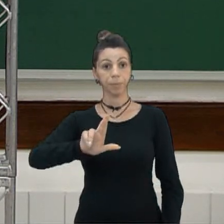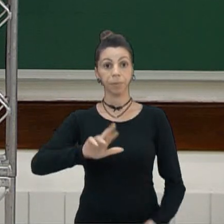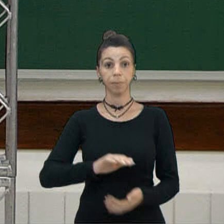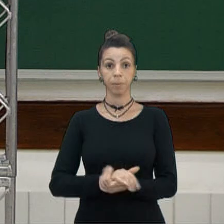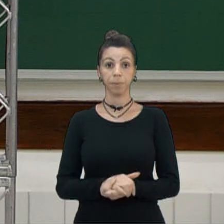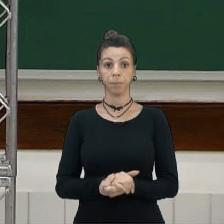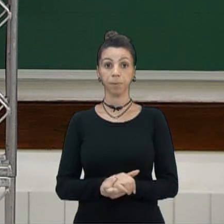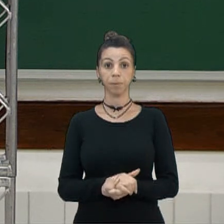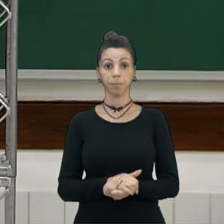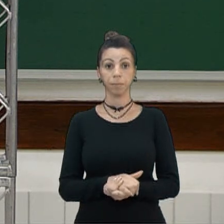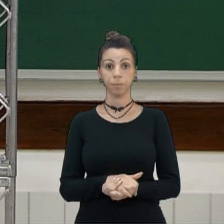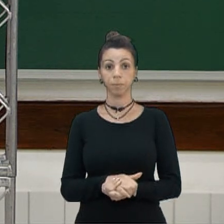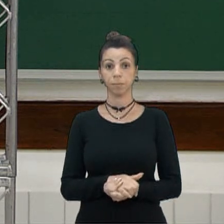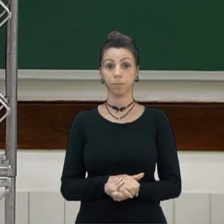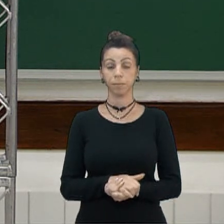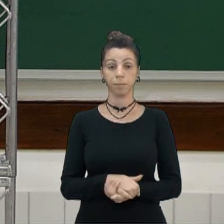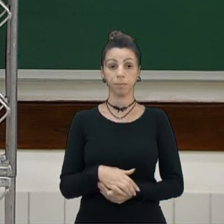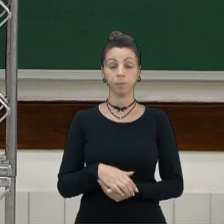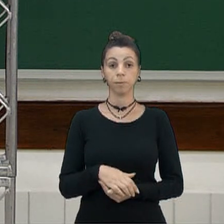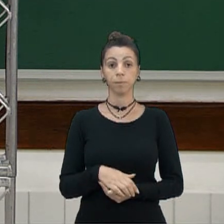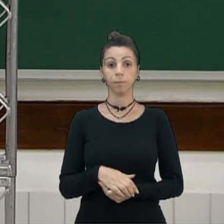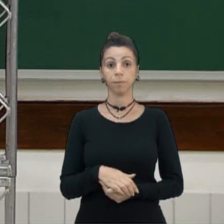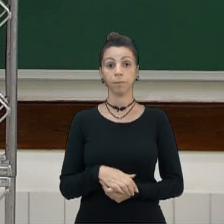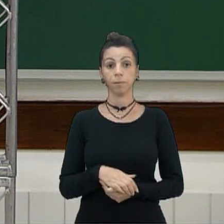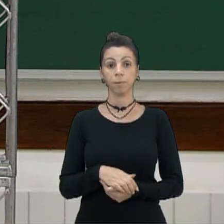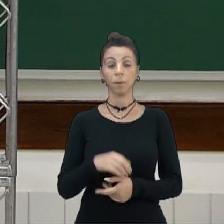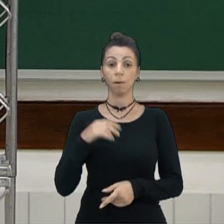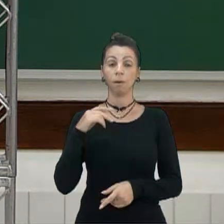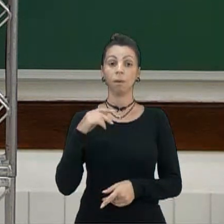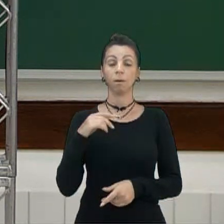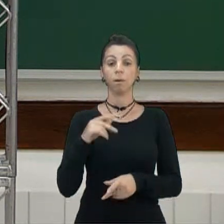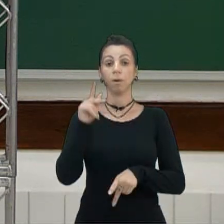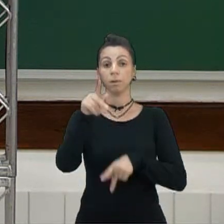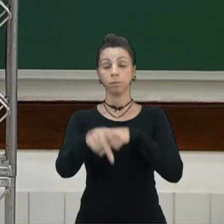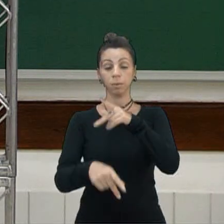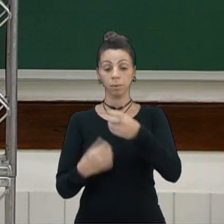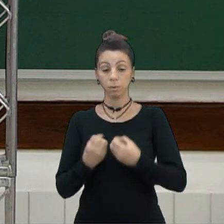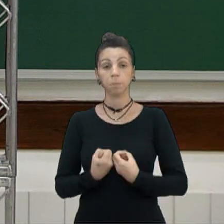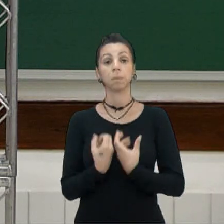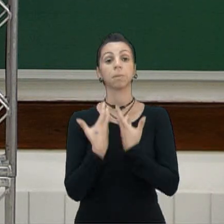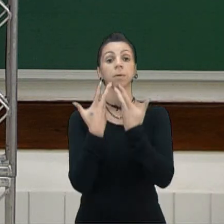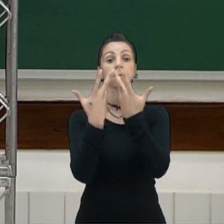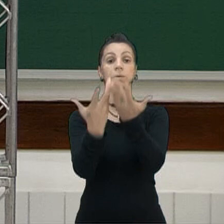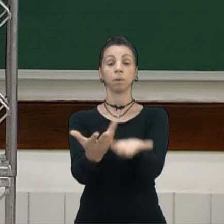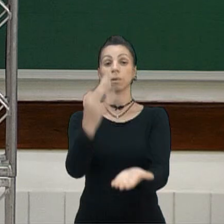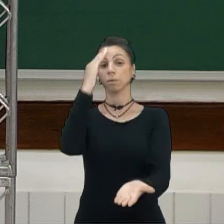para as pessoas poderem expressar as suas crenças.